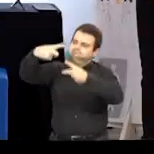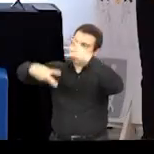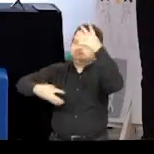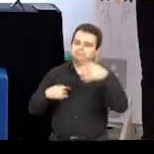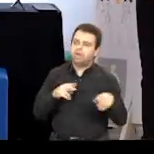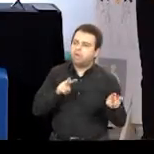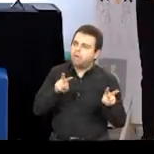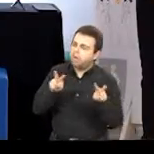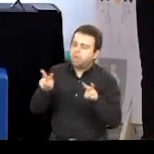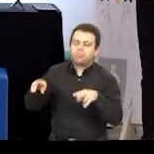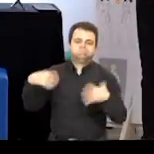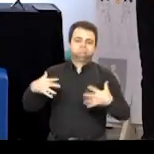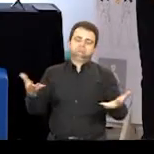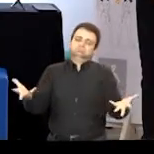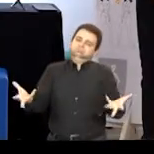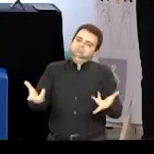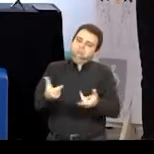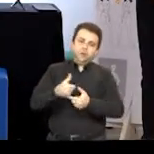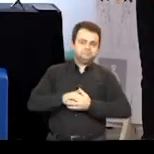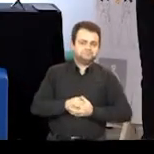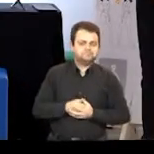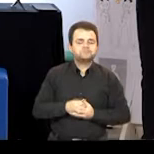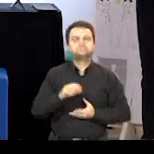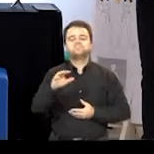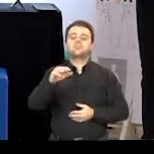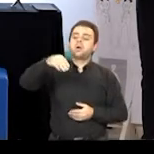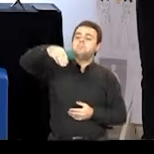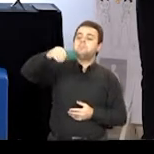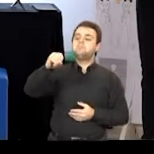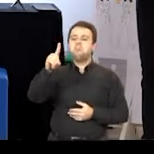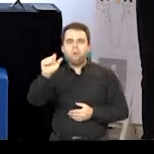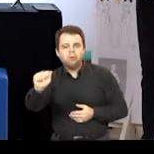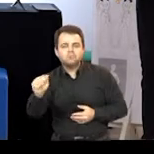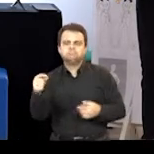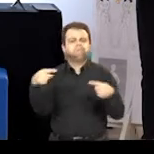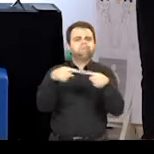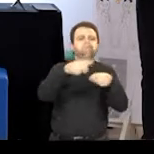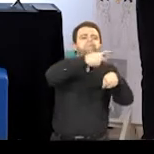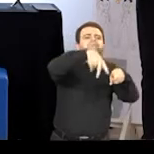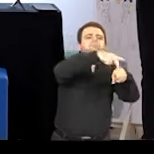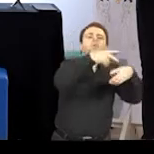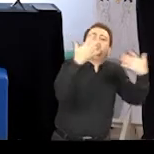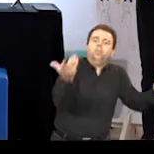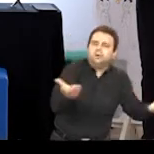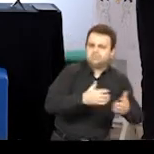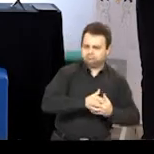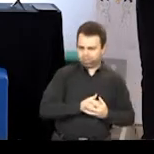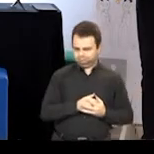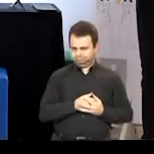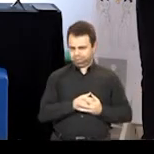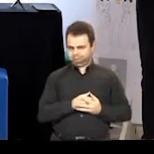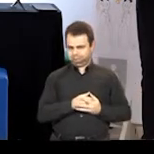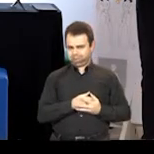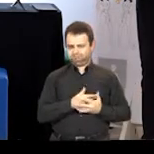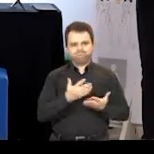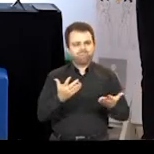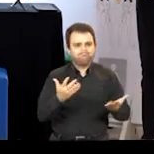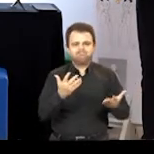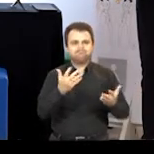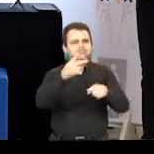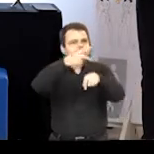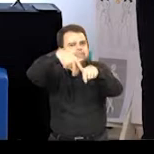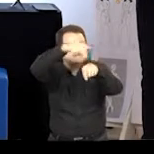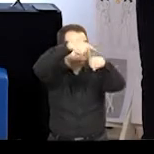gente pode, por exemplo, investigar a relação da moda e a etnia. E entender, por exemplo, como